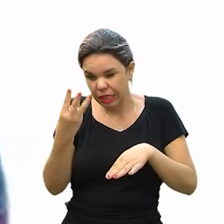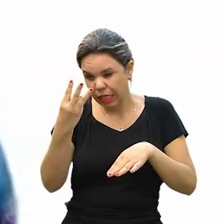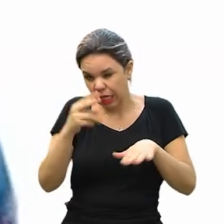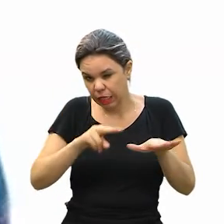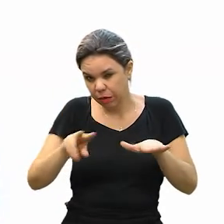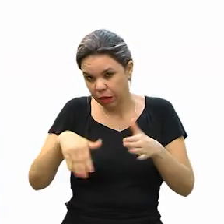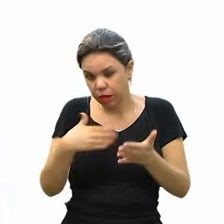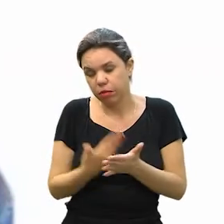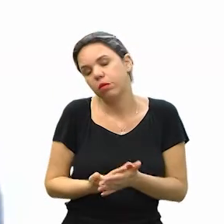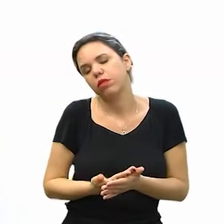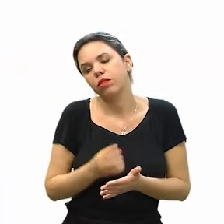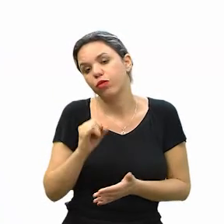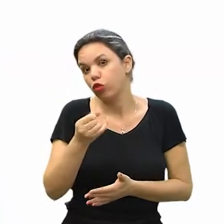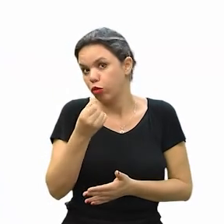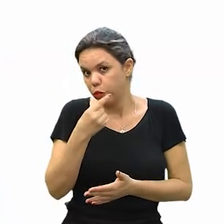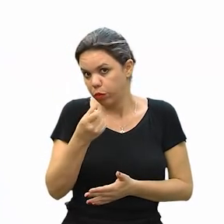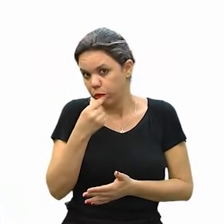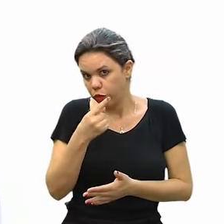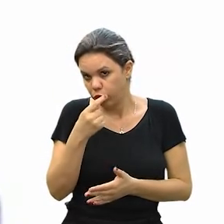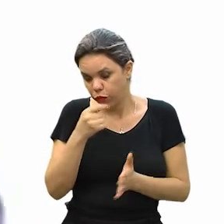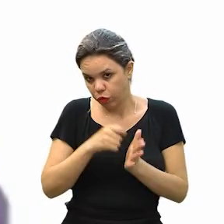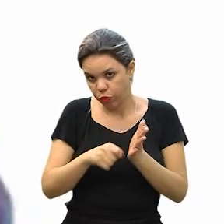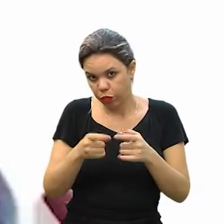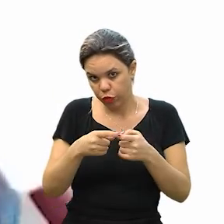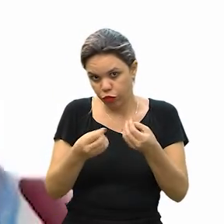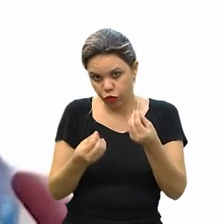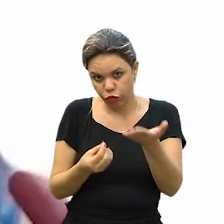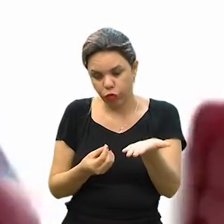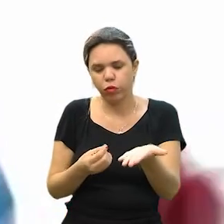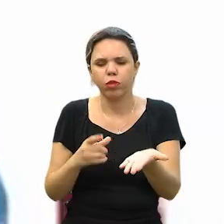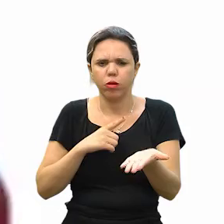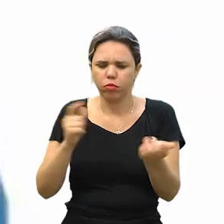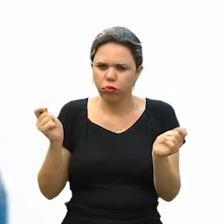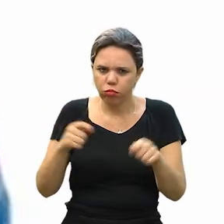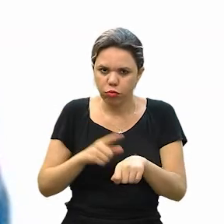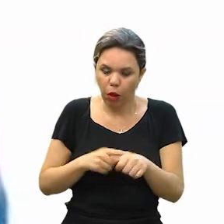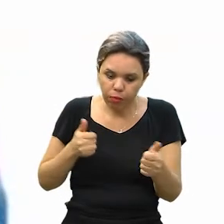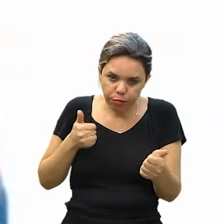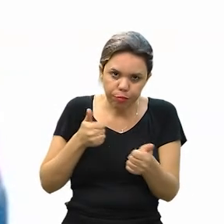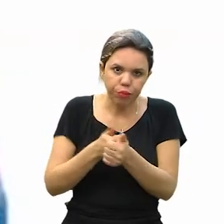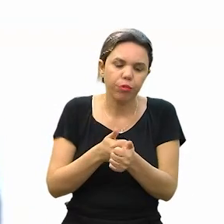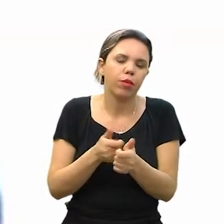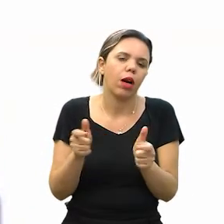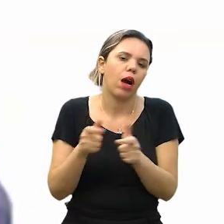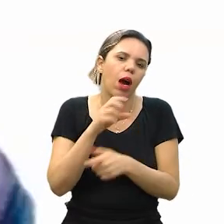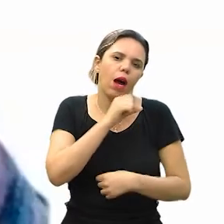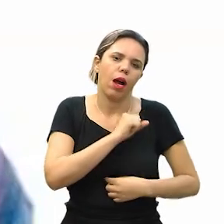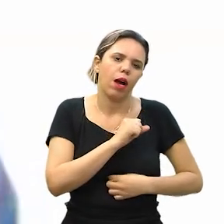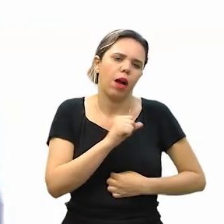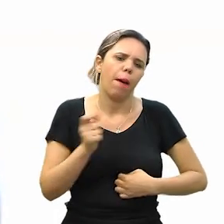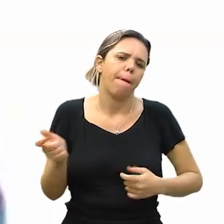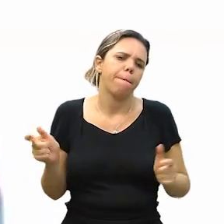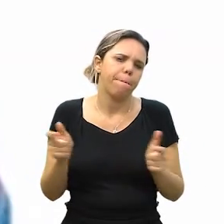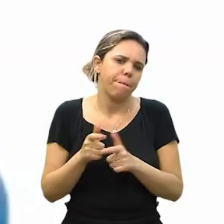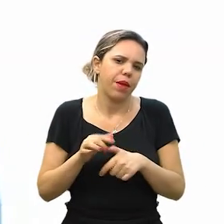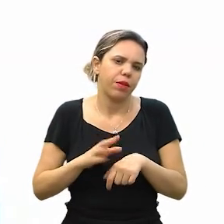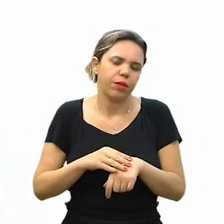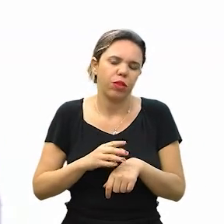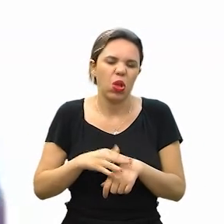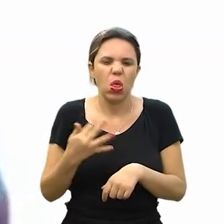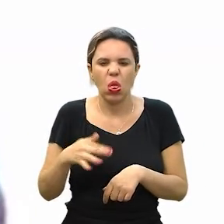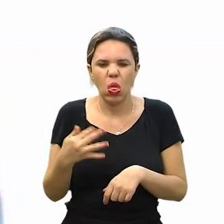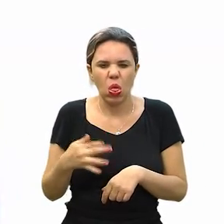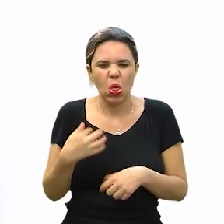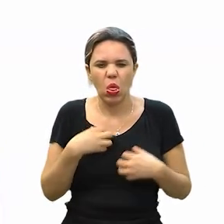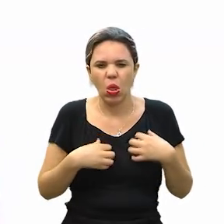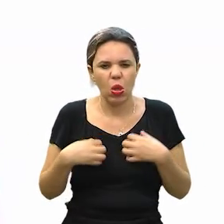ou 3 semanas. Se você tomar o remédio prescrito pelo médico, você tende a encurtar esse tempo e ter menos manifestações, como